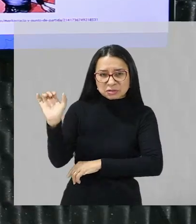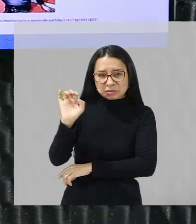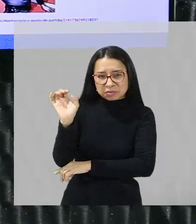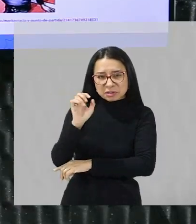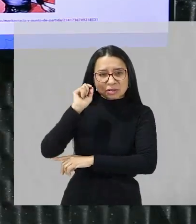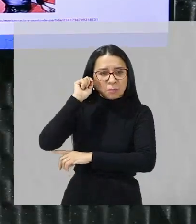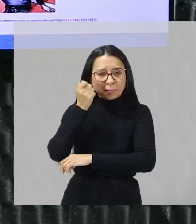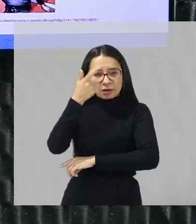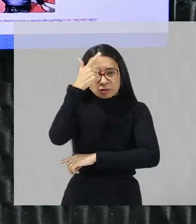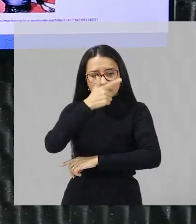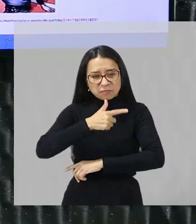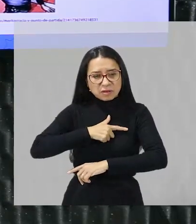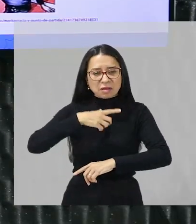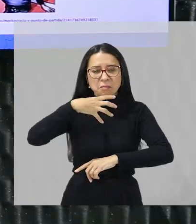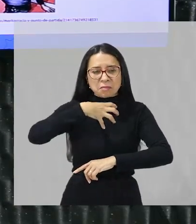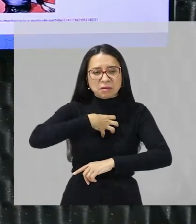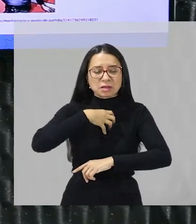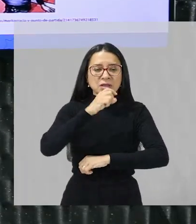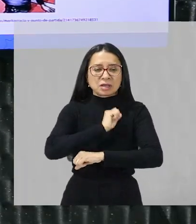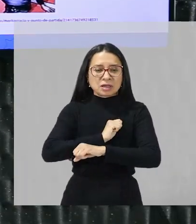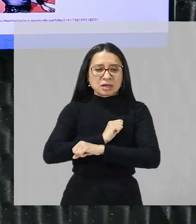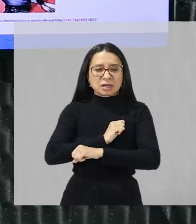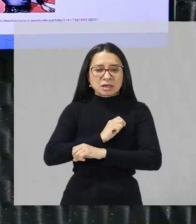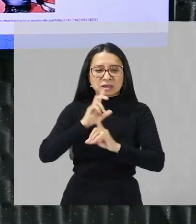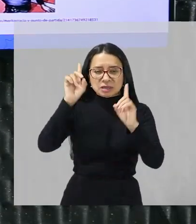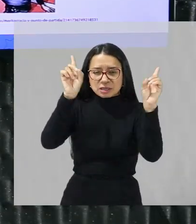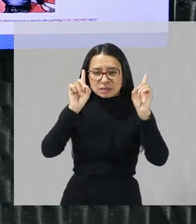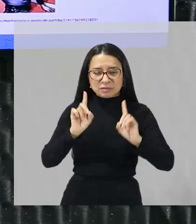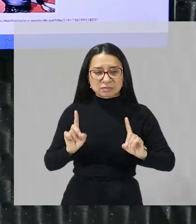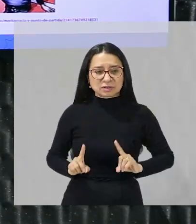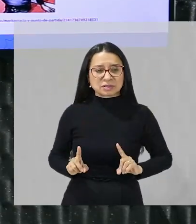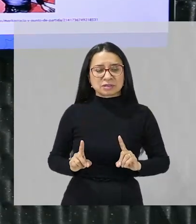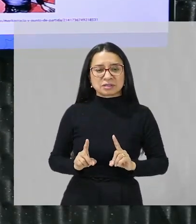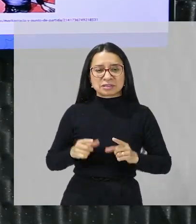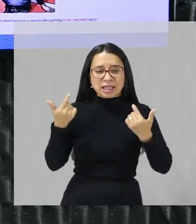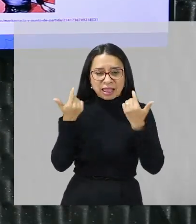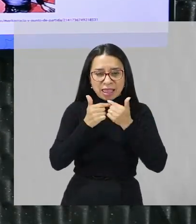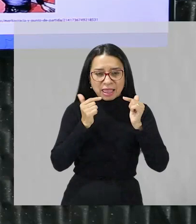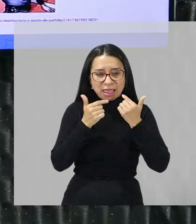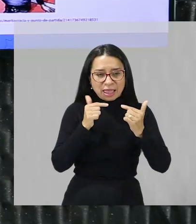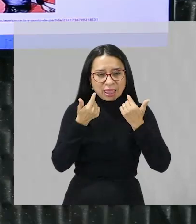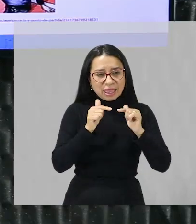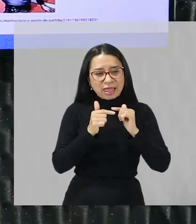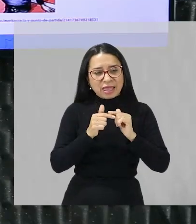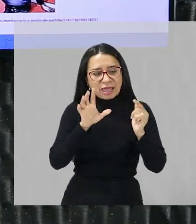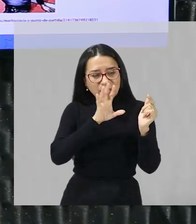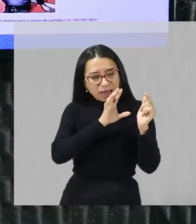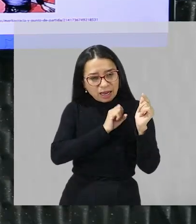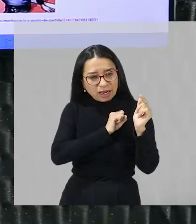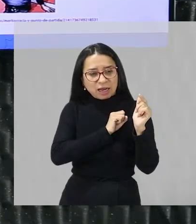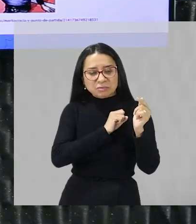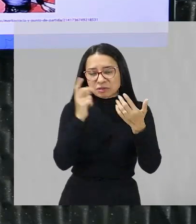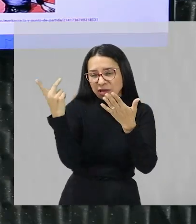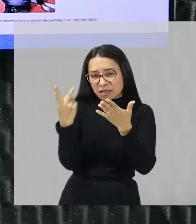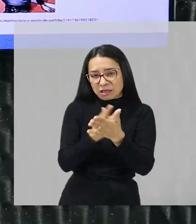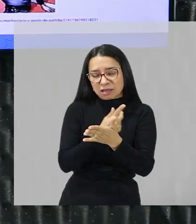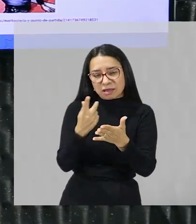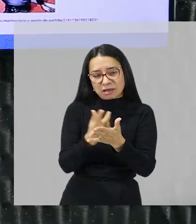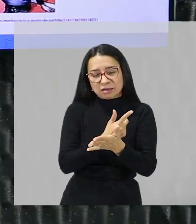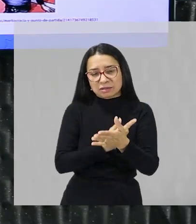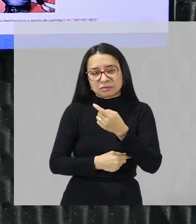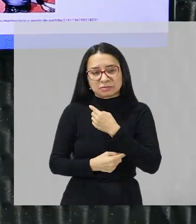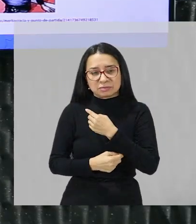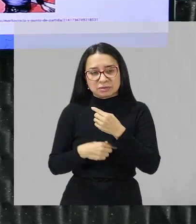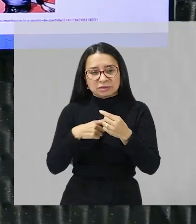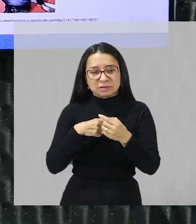homens têm a pista completamente livre. Segundo essa charge, que bem no começo tem escrito meritocracia, inclusive, né? A gente nem percebeu aqui, ó,